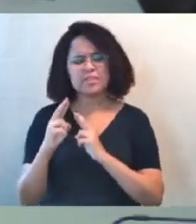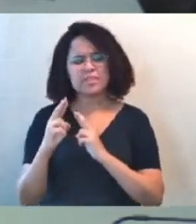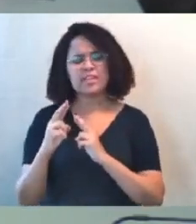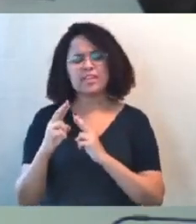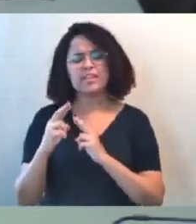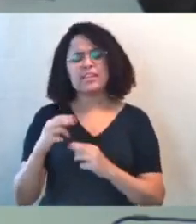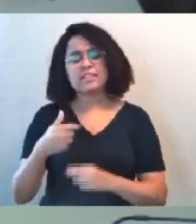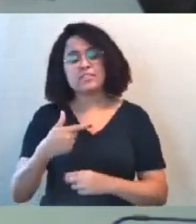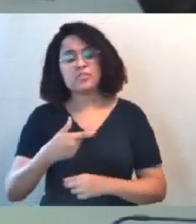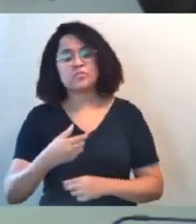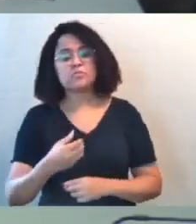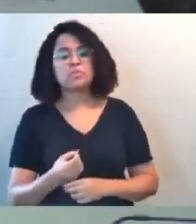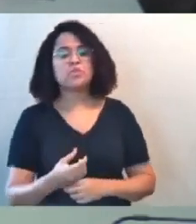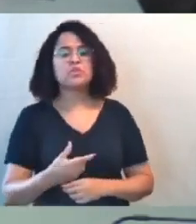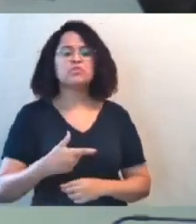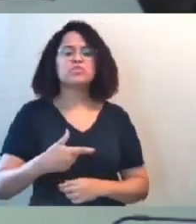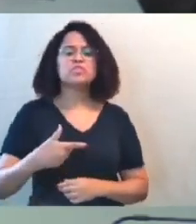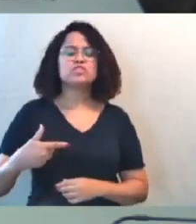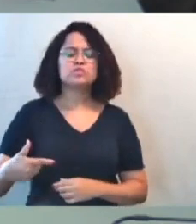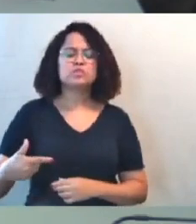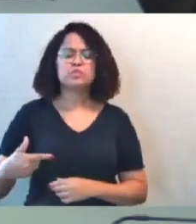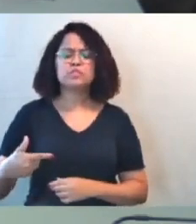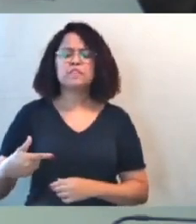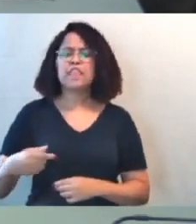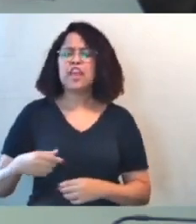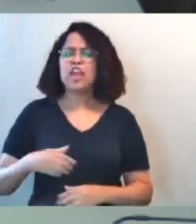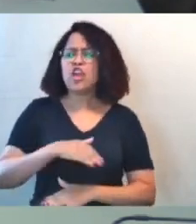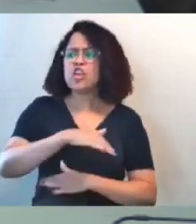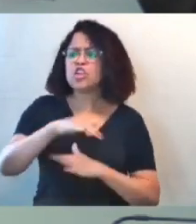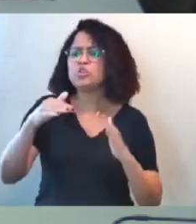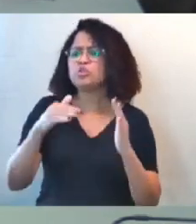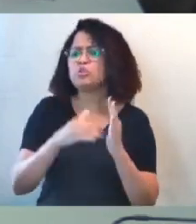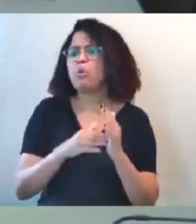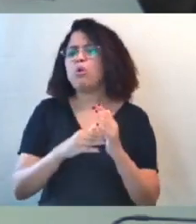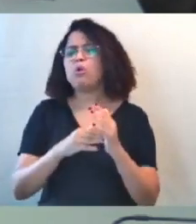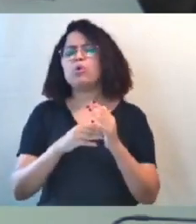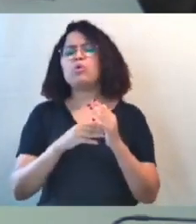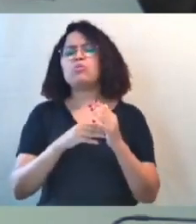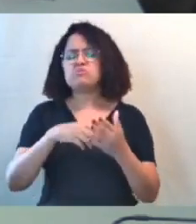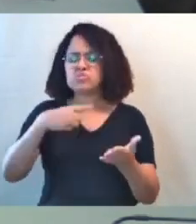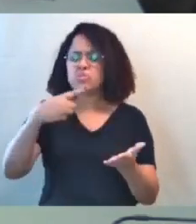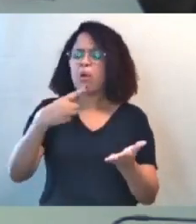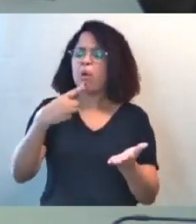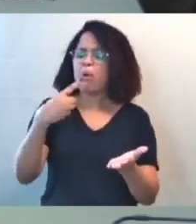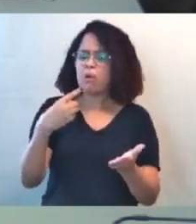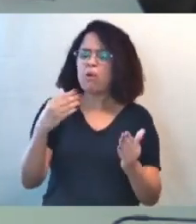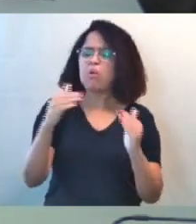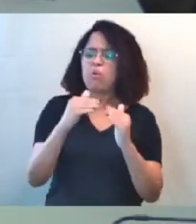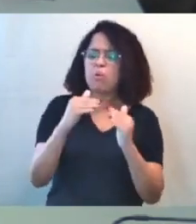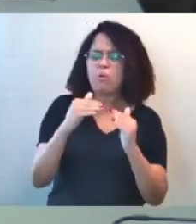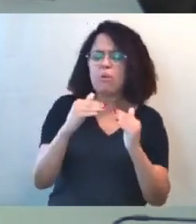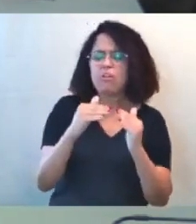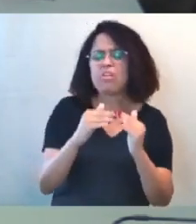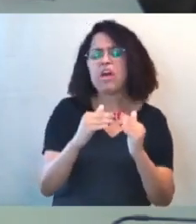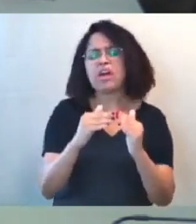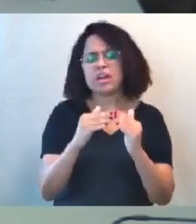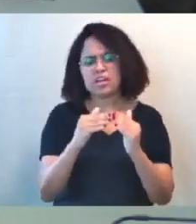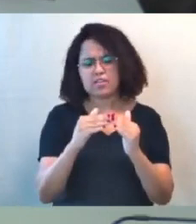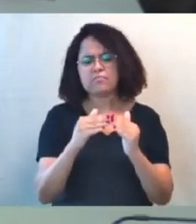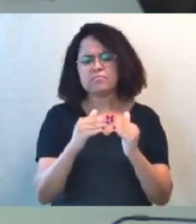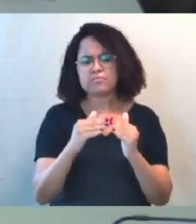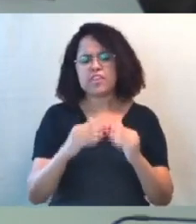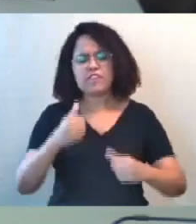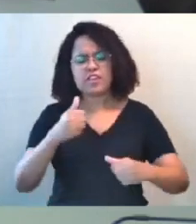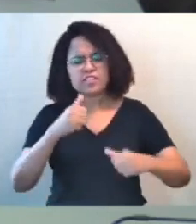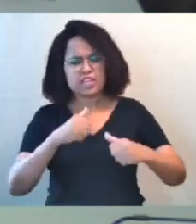na mesa e todo mundo concordou em fazer uma auditoria. E nós estamos aí há mais de um ano. E se